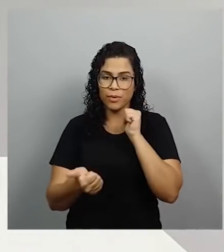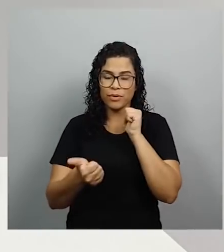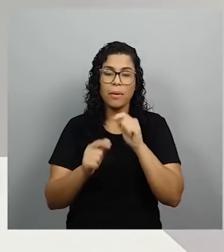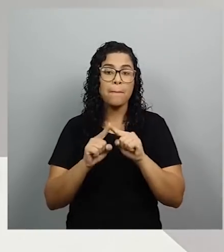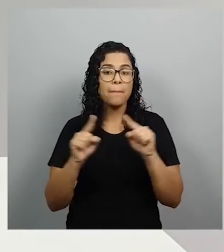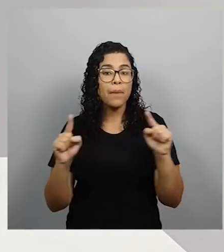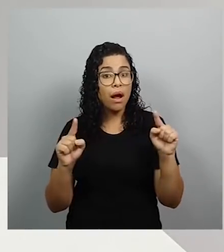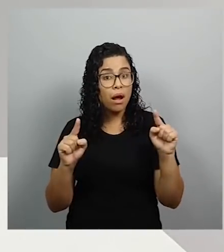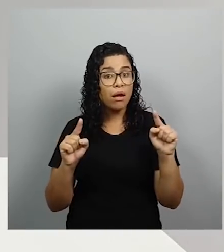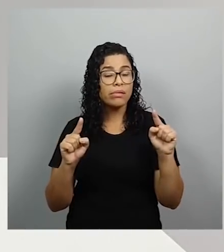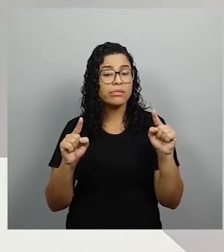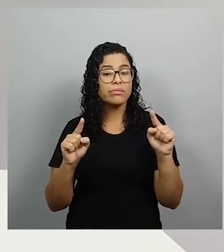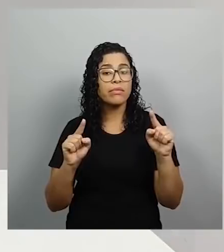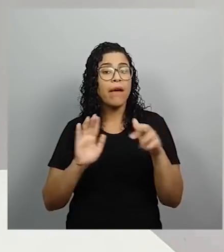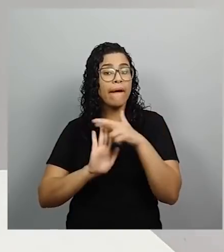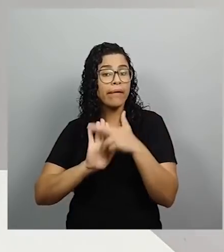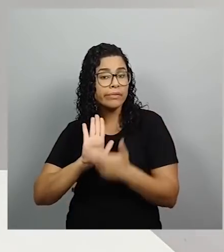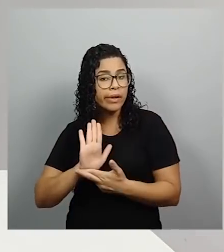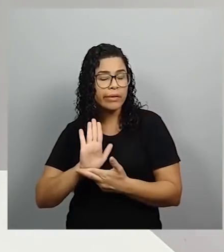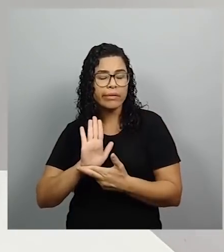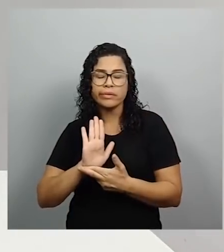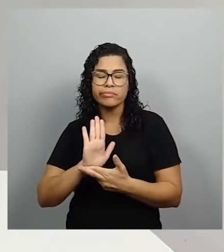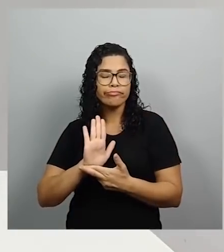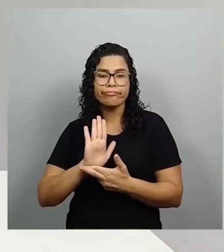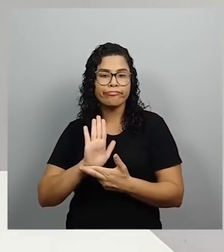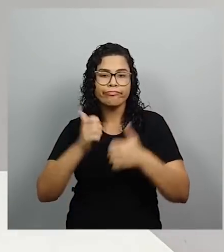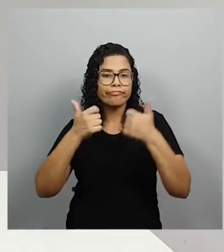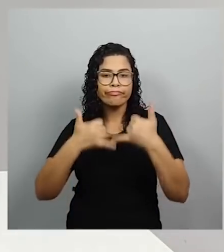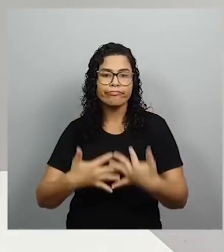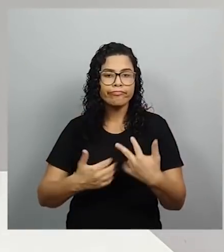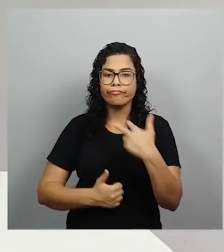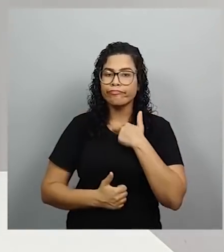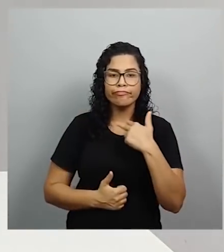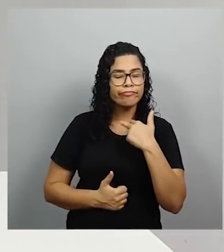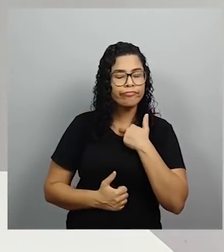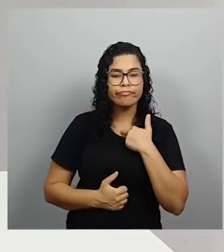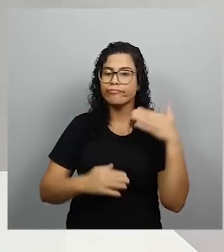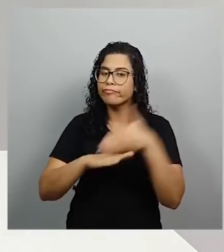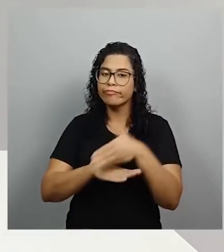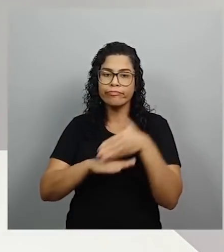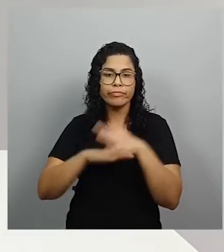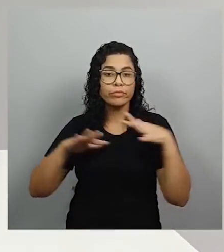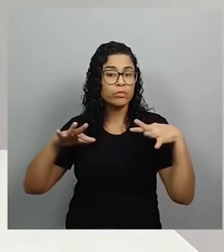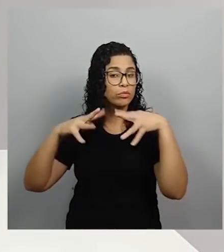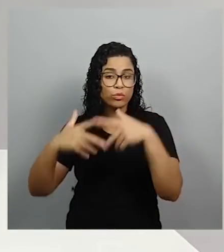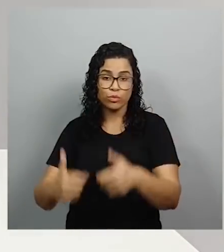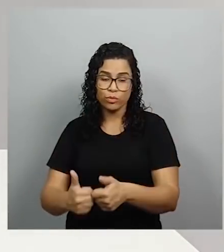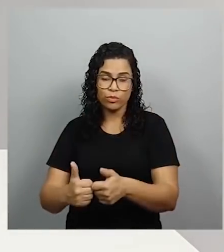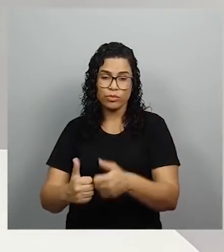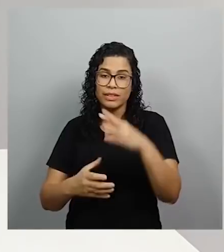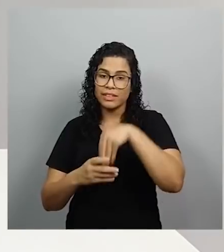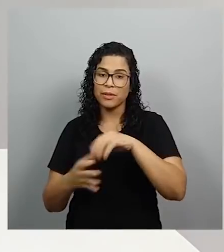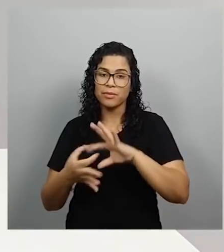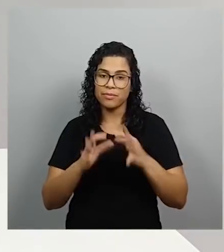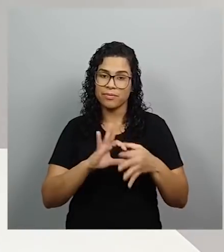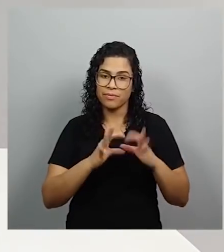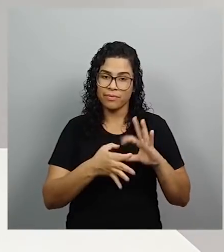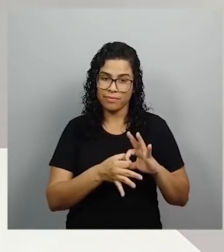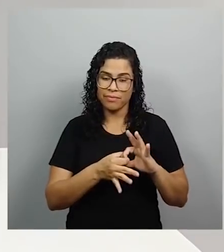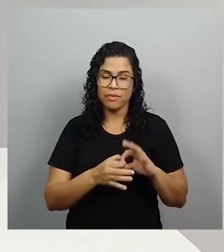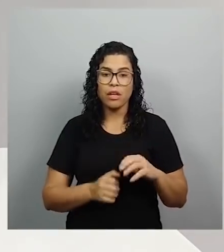Comitê Olímpico Internacional naquela época não permitia a participação feminina em todas as modalidades. Na segunda edição dos